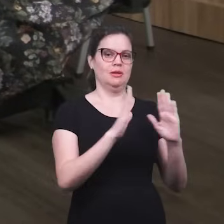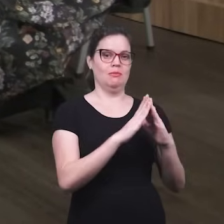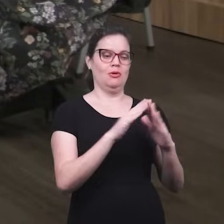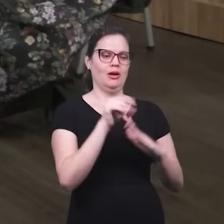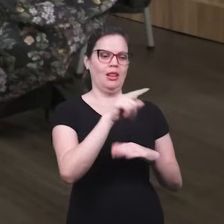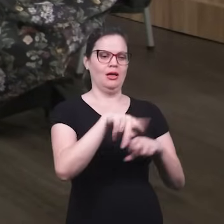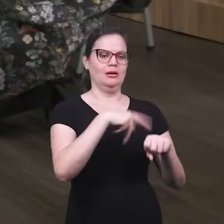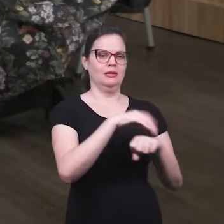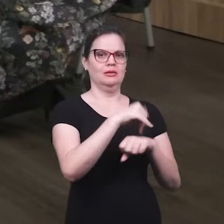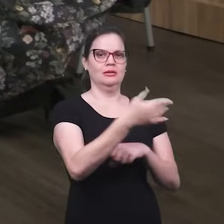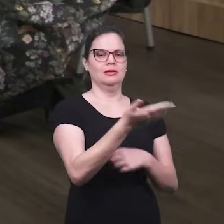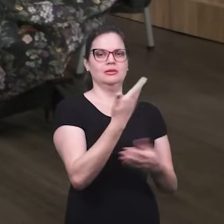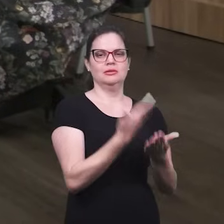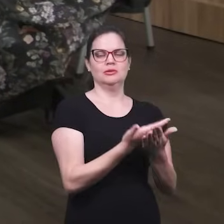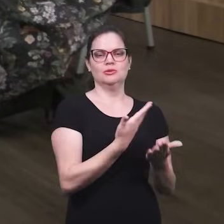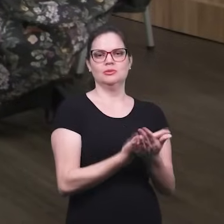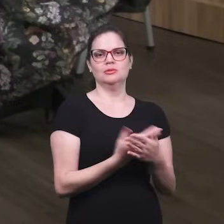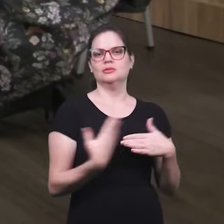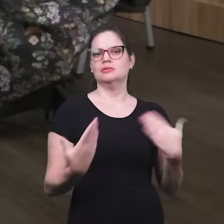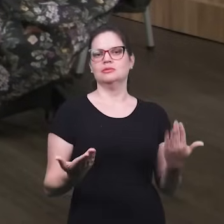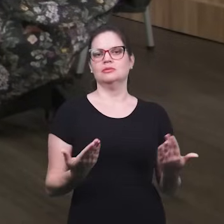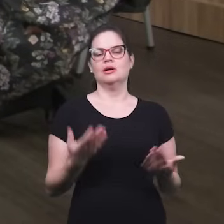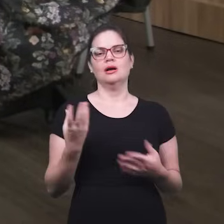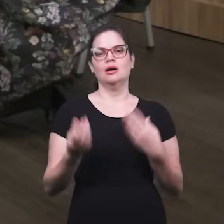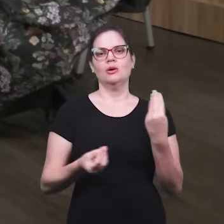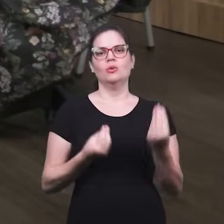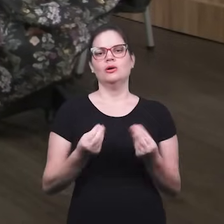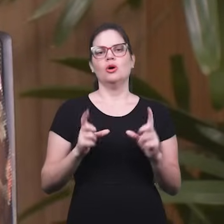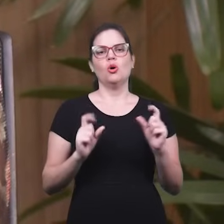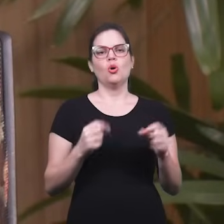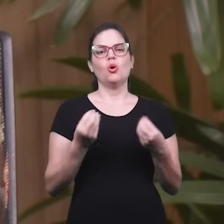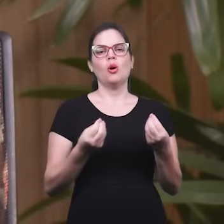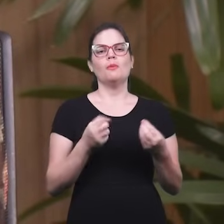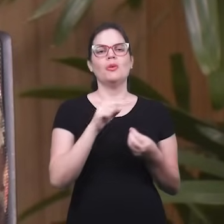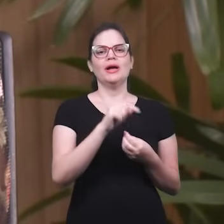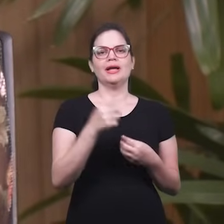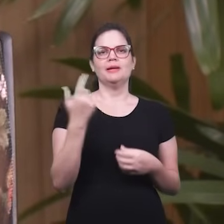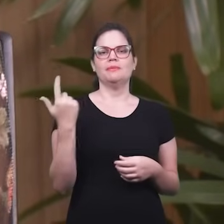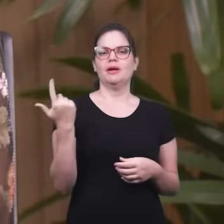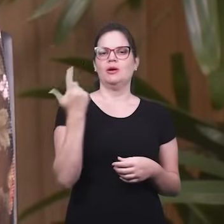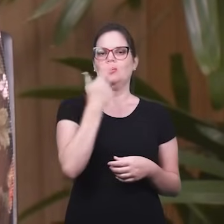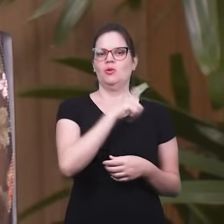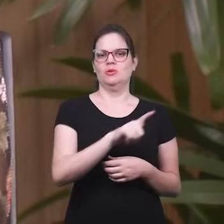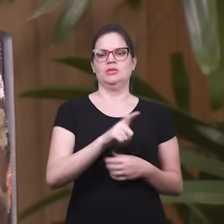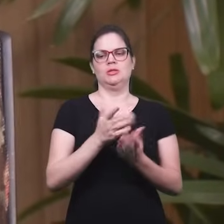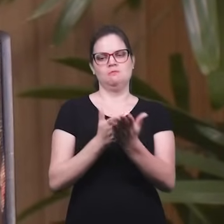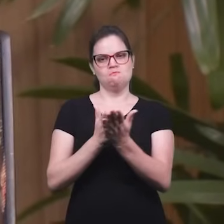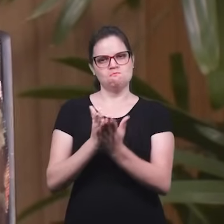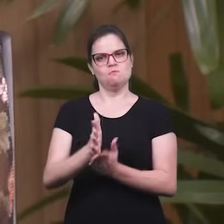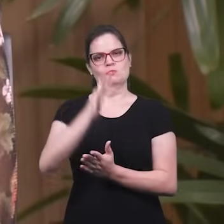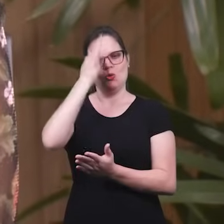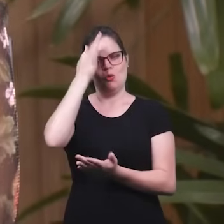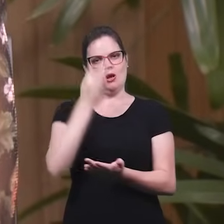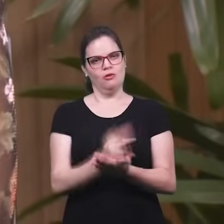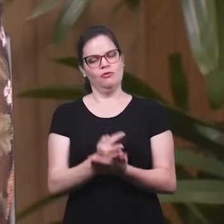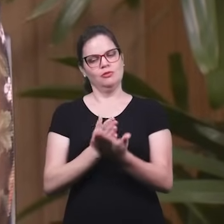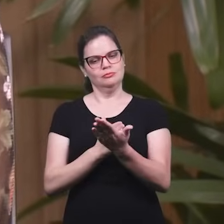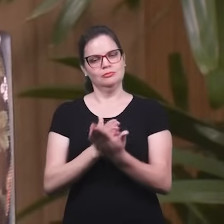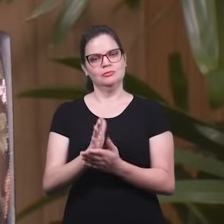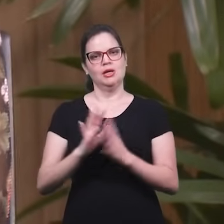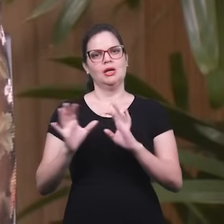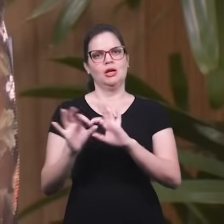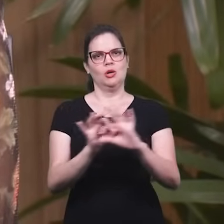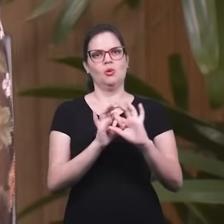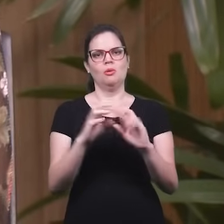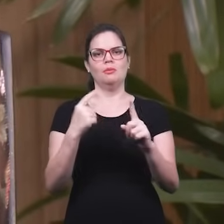estudar, né? O que ele tem que fazer? De que forma que ele tem que agir para se manter firme na fé, se manter em comunhão com o